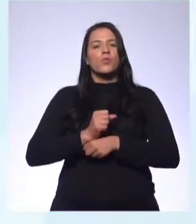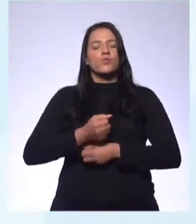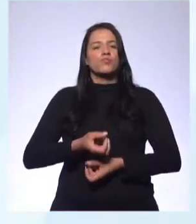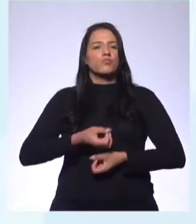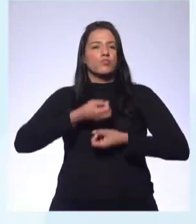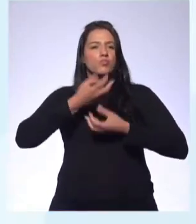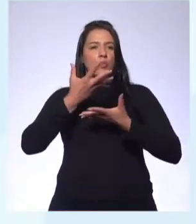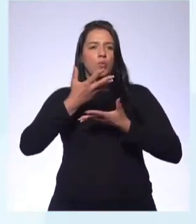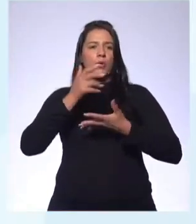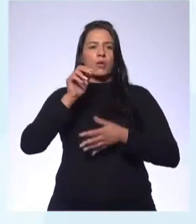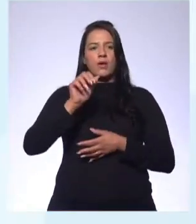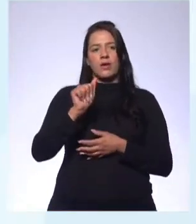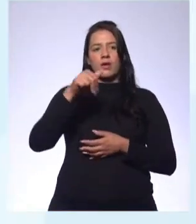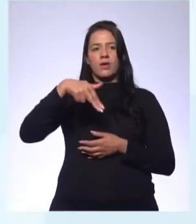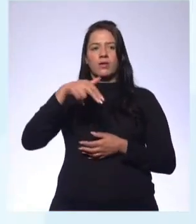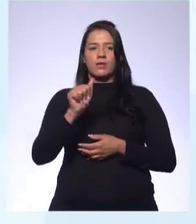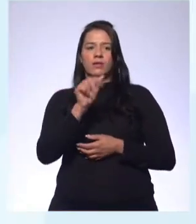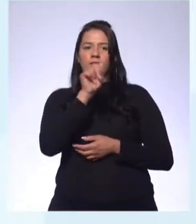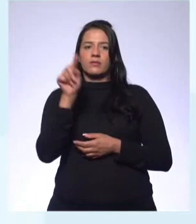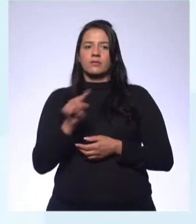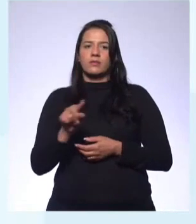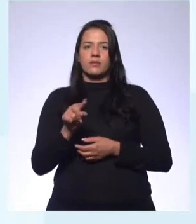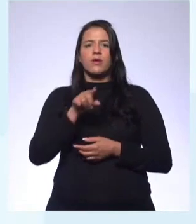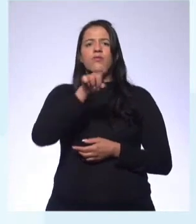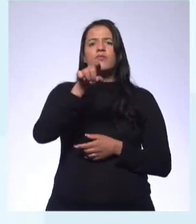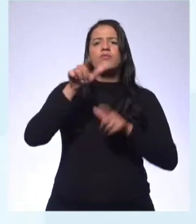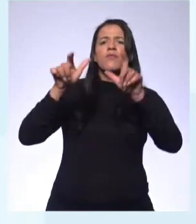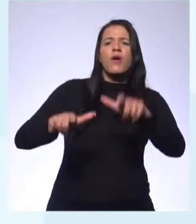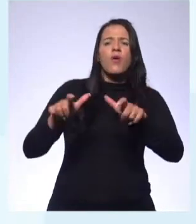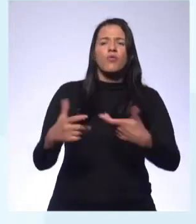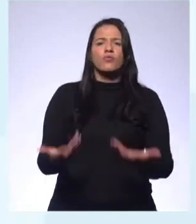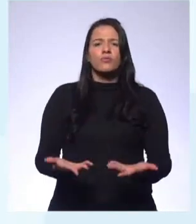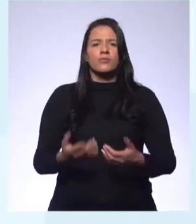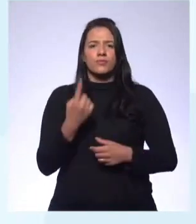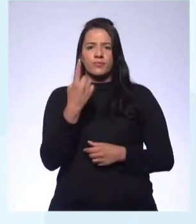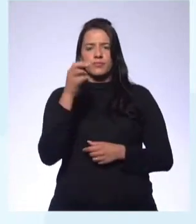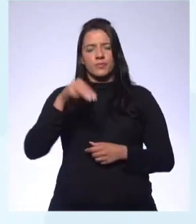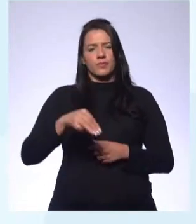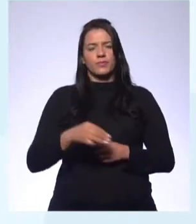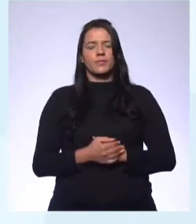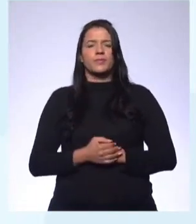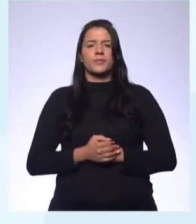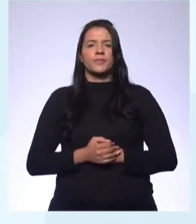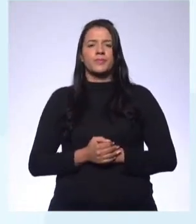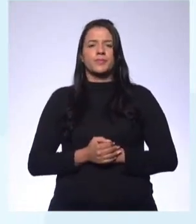Ana Z? Aonde vai você? 1 minuto e a gente já volta.